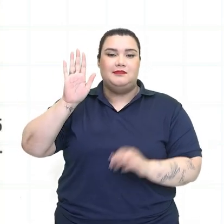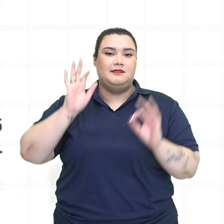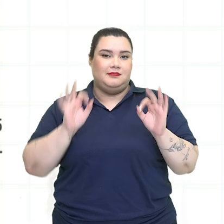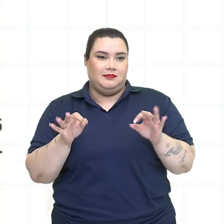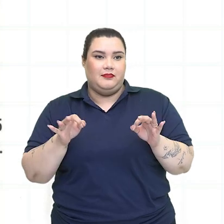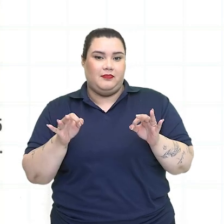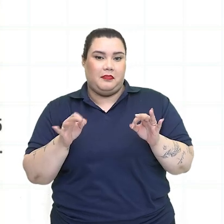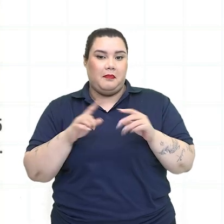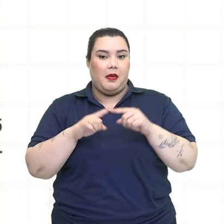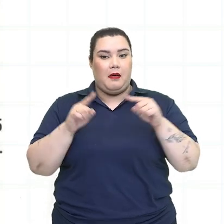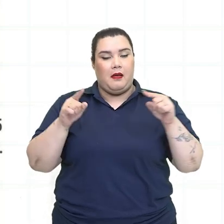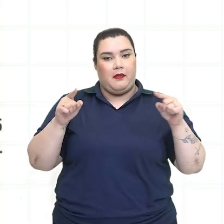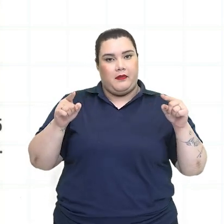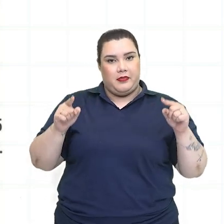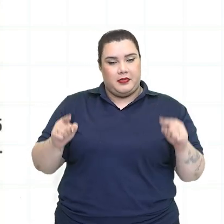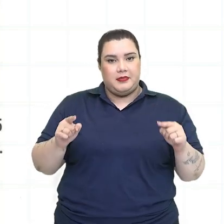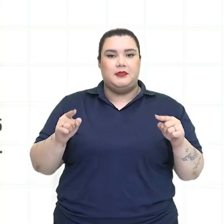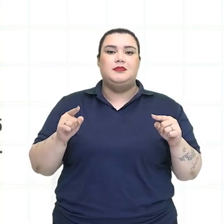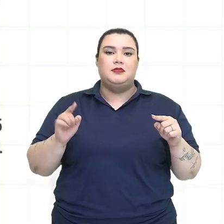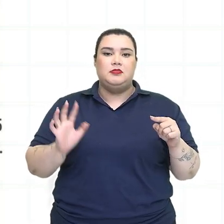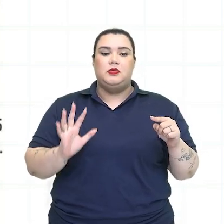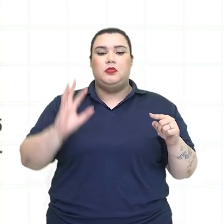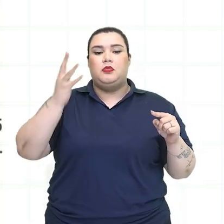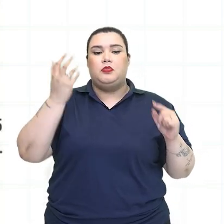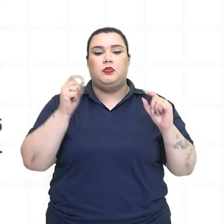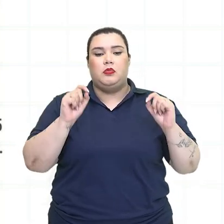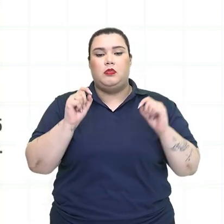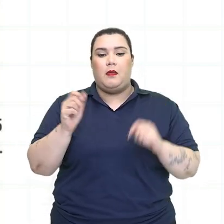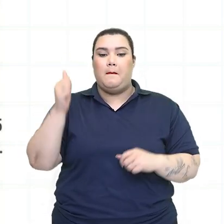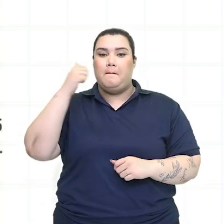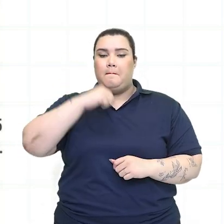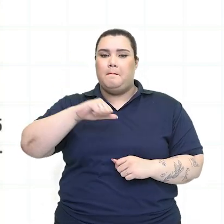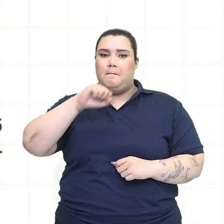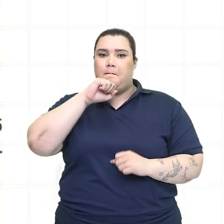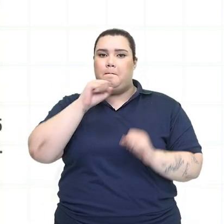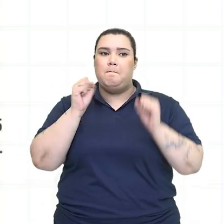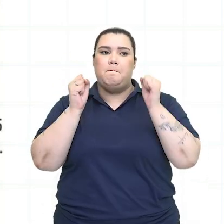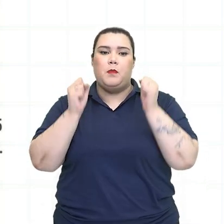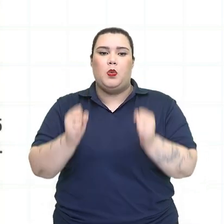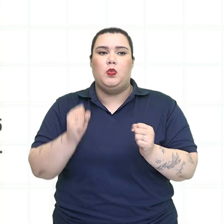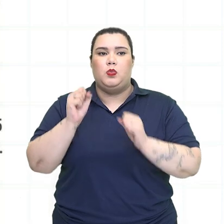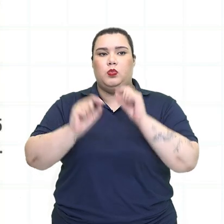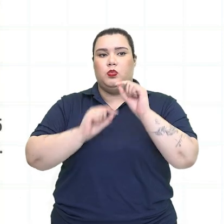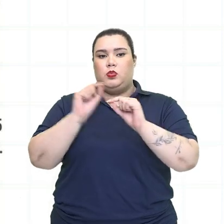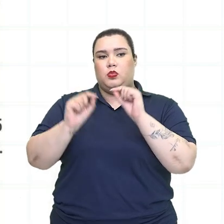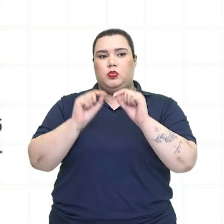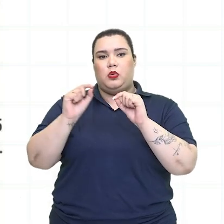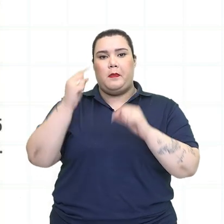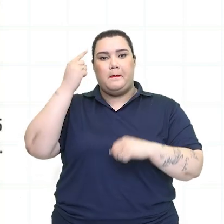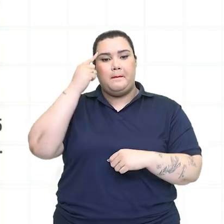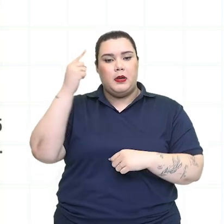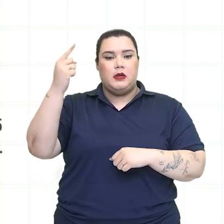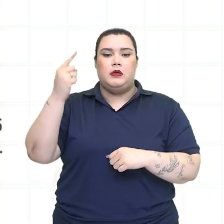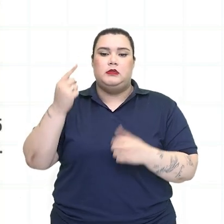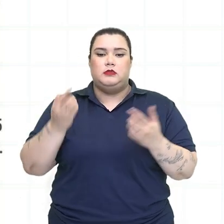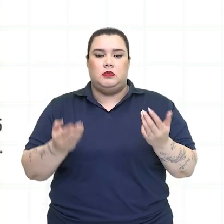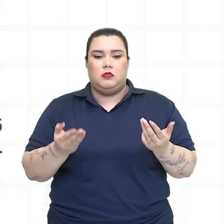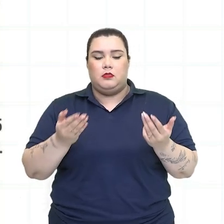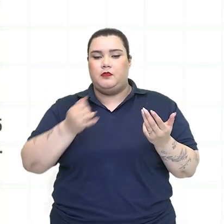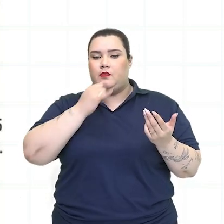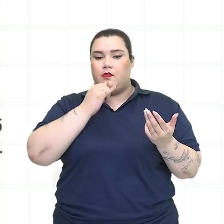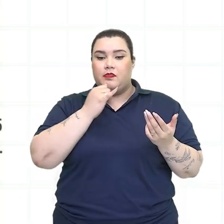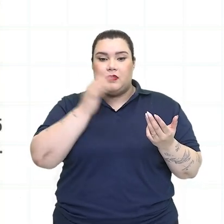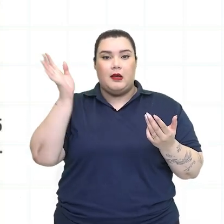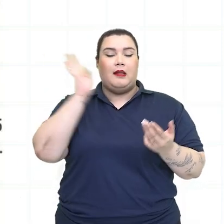É claro que, de repente, a mãe poderia ter, né, pensado: ai,